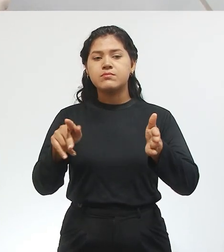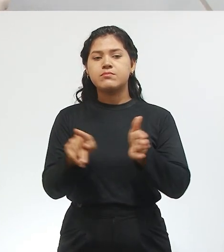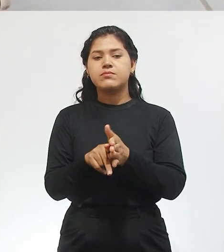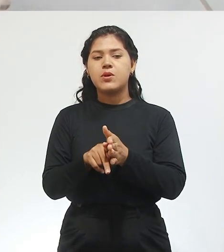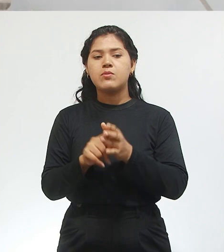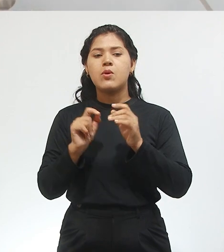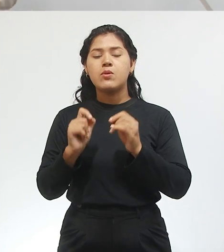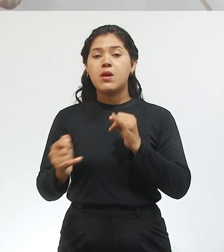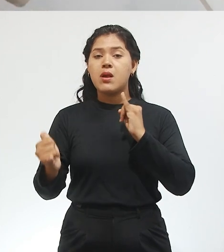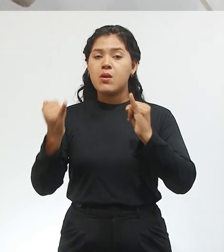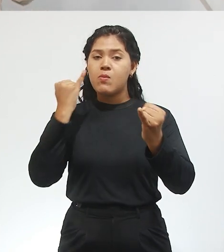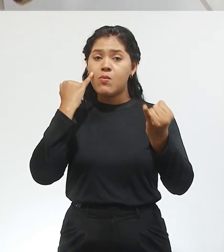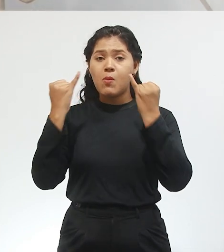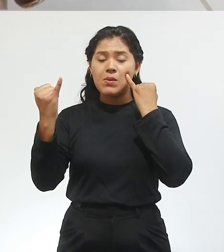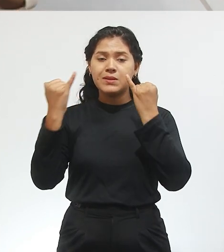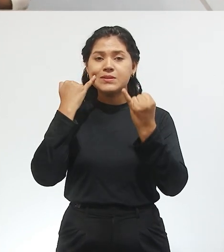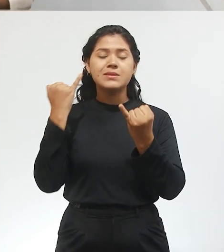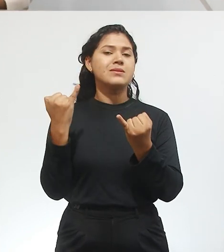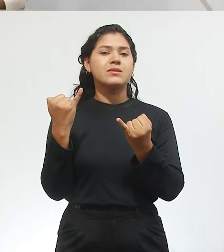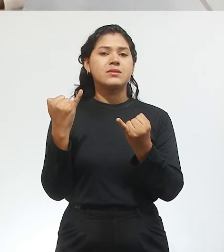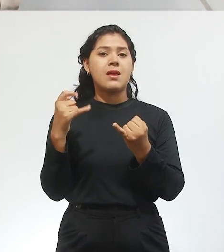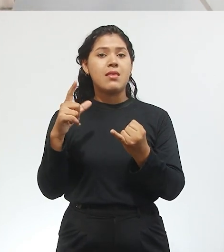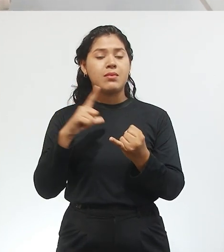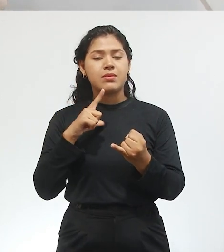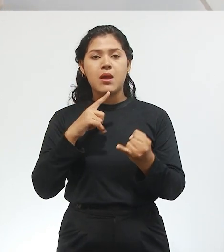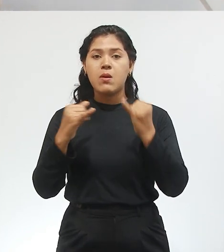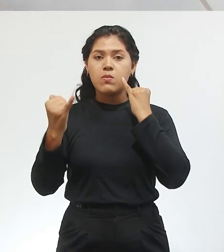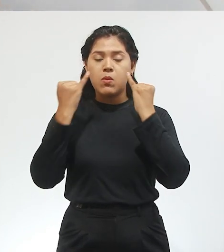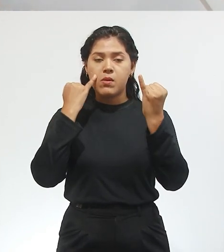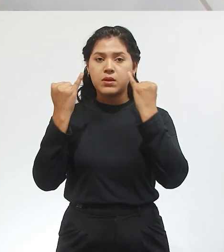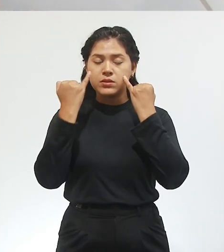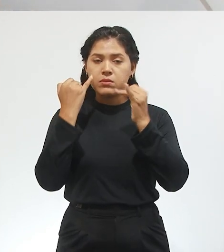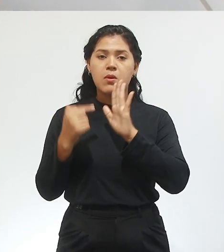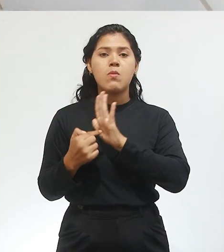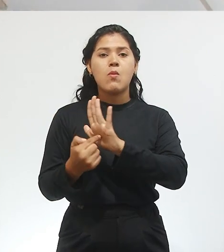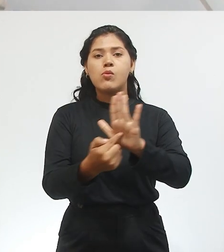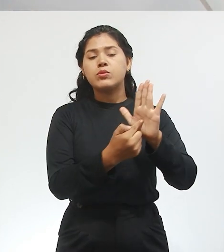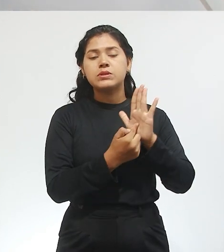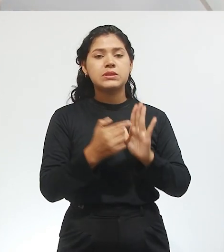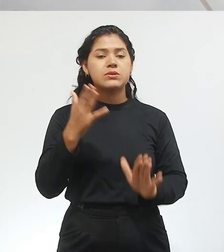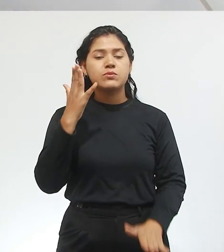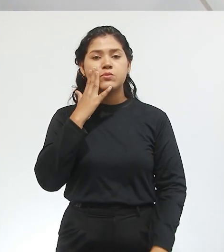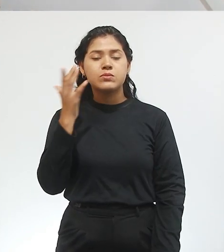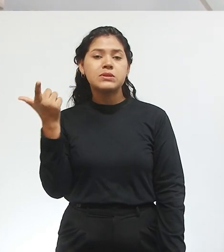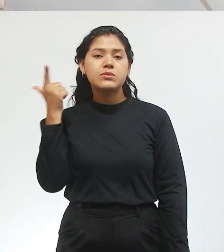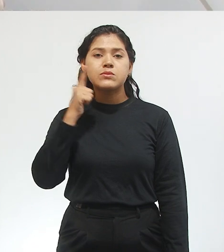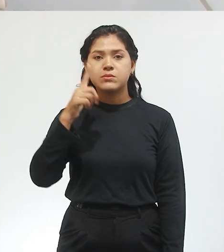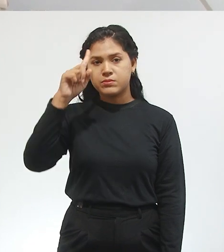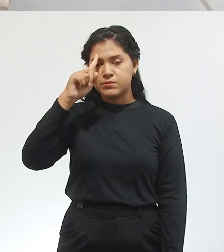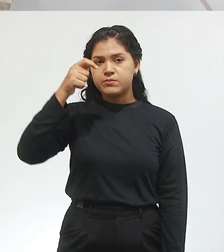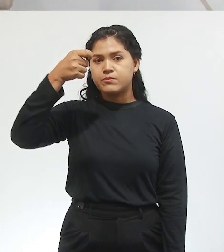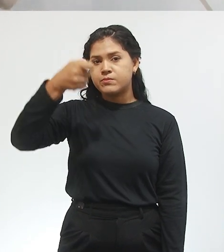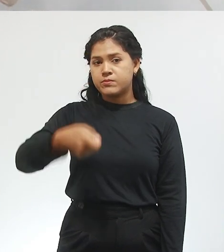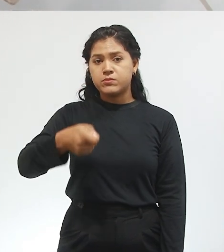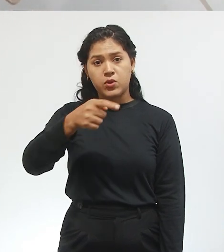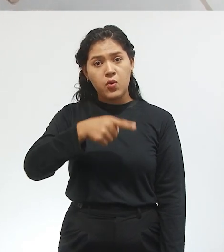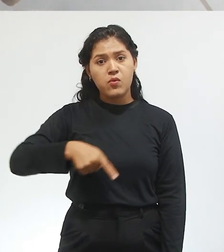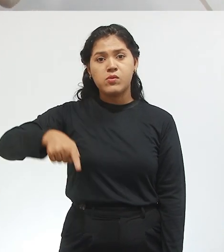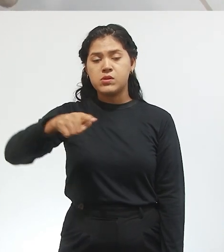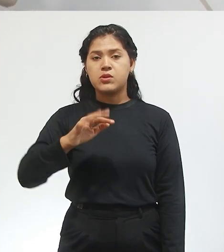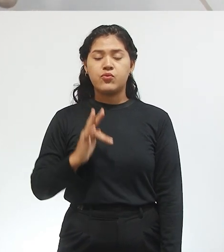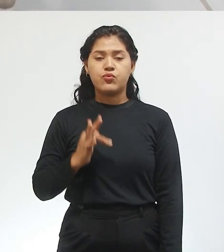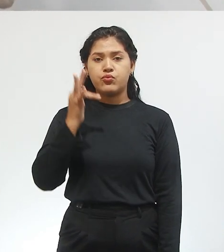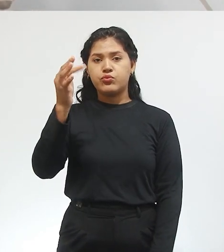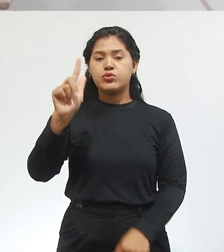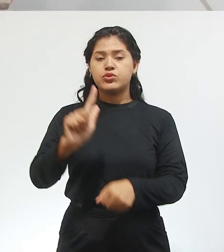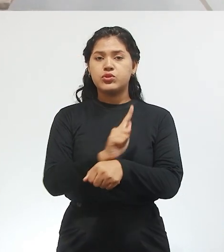quê? Informações. Fornecer informações aos seus usuários para a tomada de decisão. Vocês aí como gestores